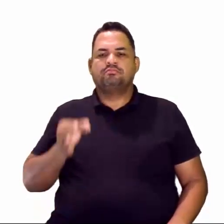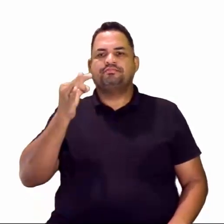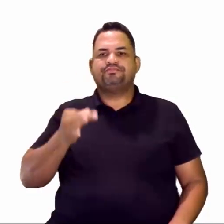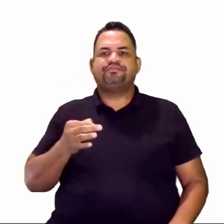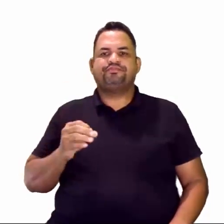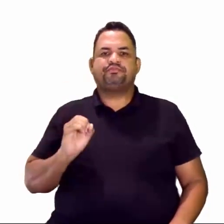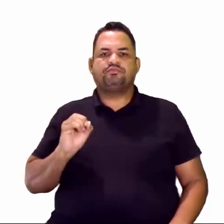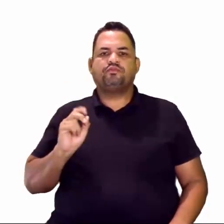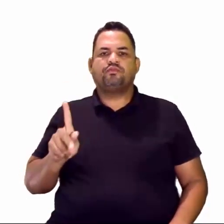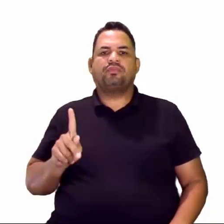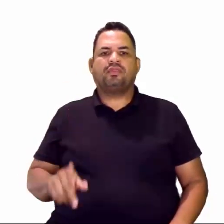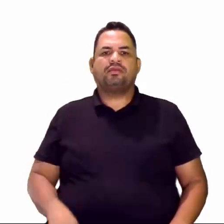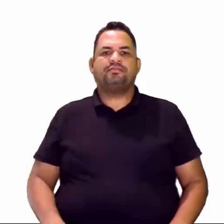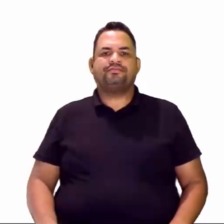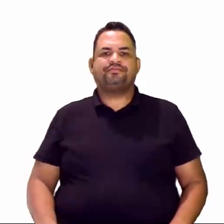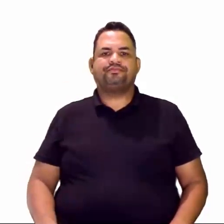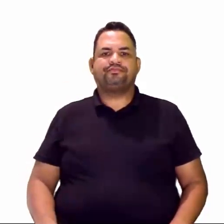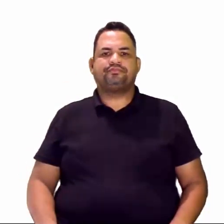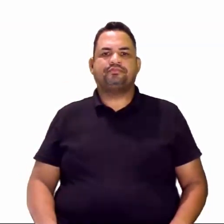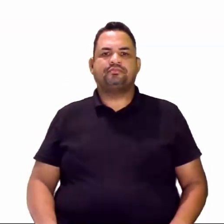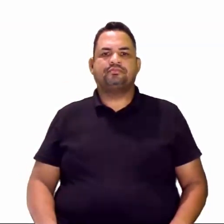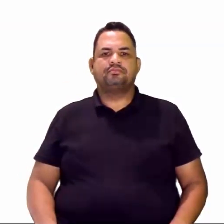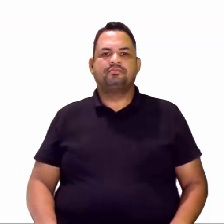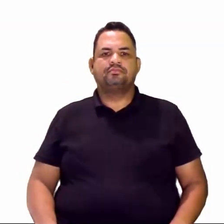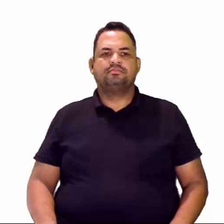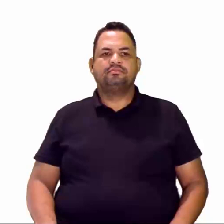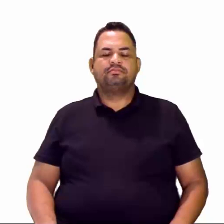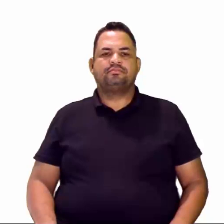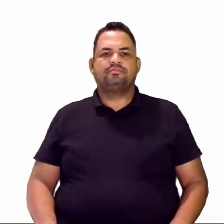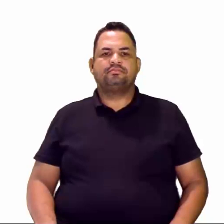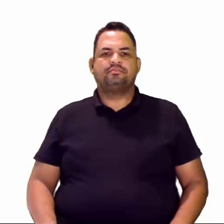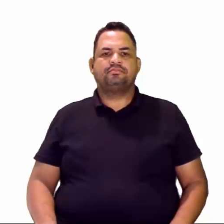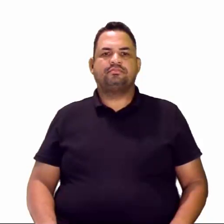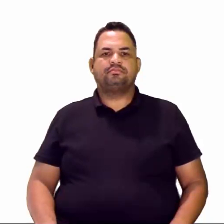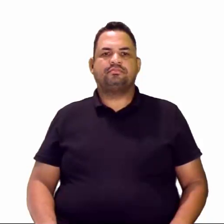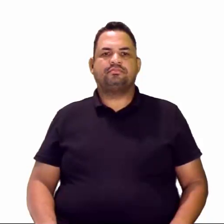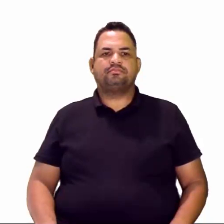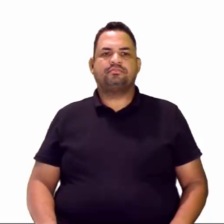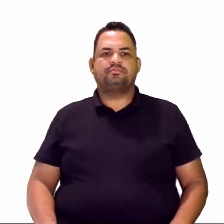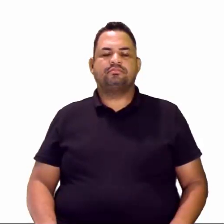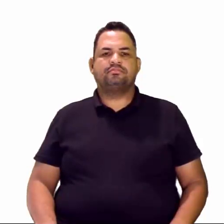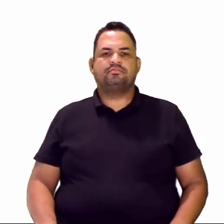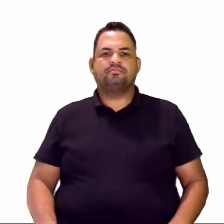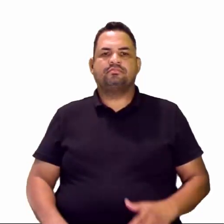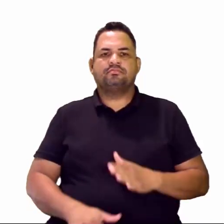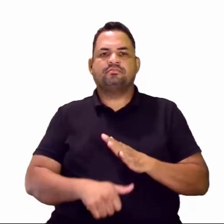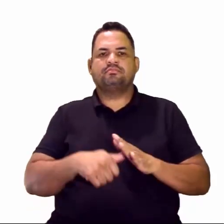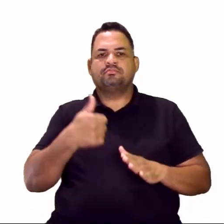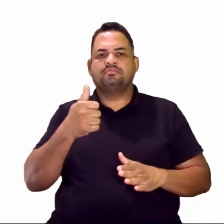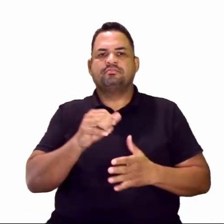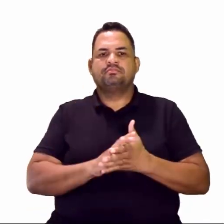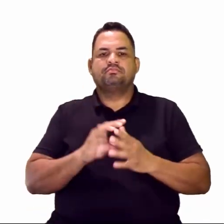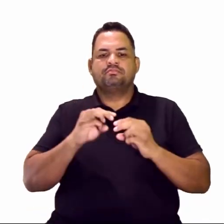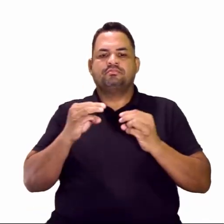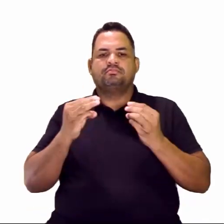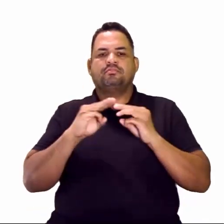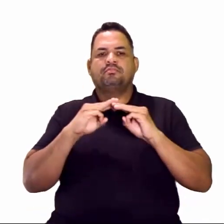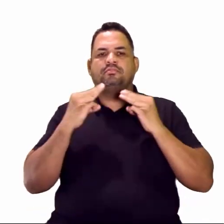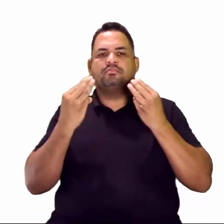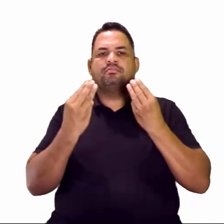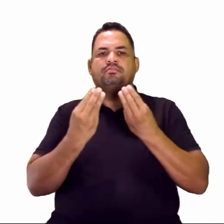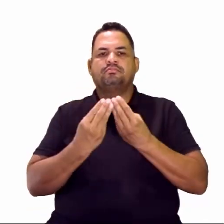correta. Por quê? Vamos lá no comentário? Vamos sim. Primeiro, nós vimos que o etileno glicol ele tem massa